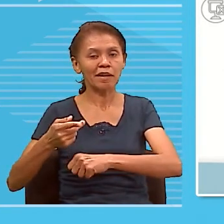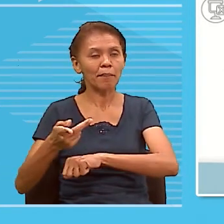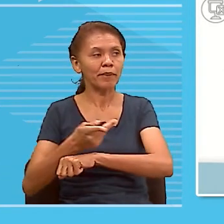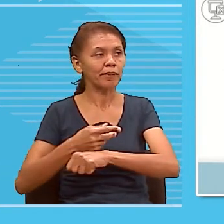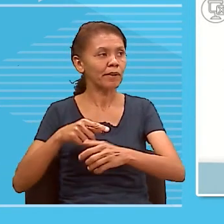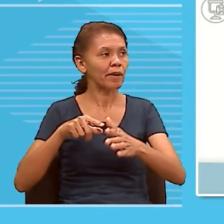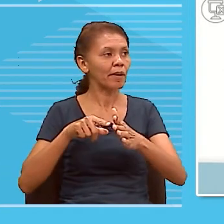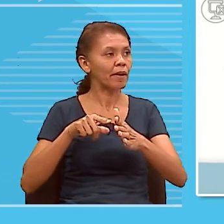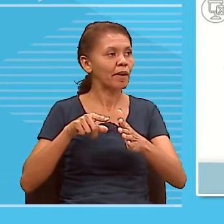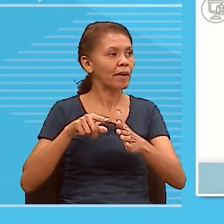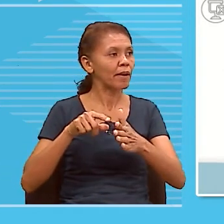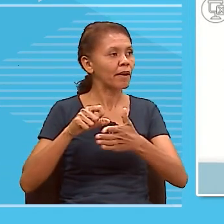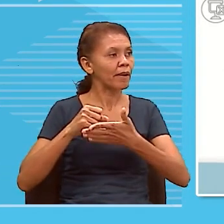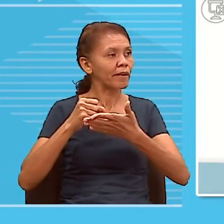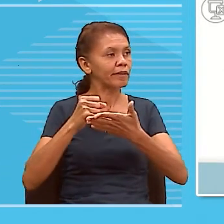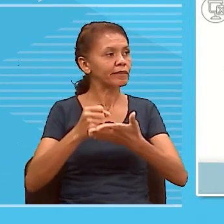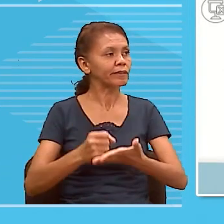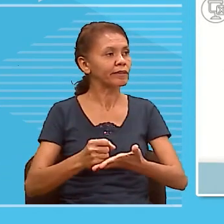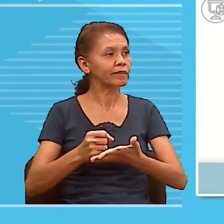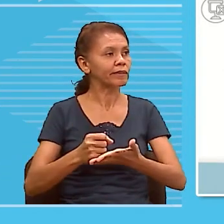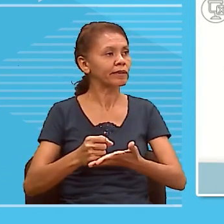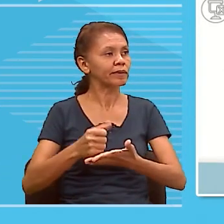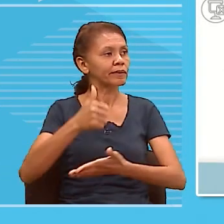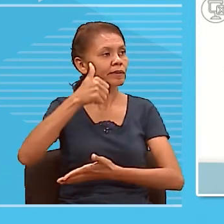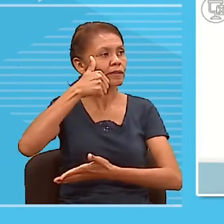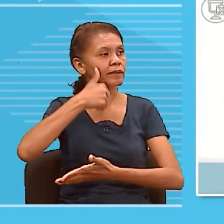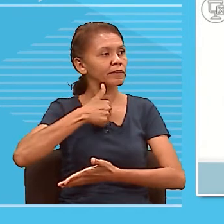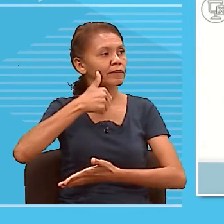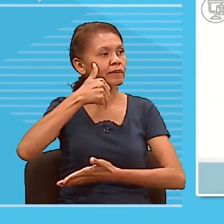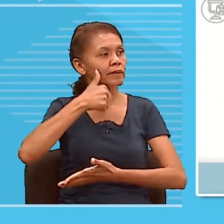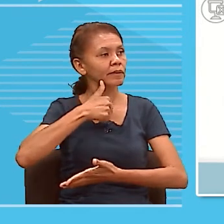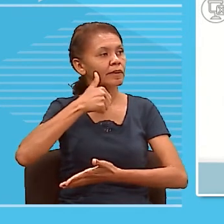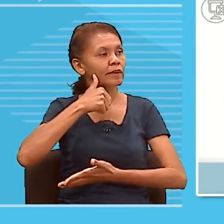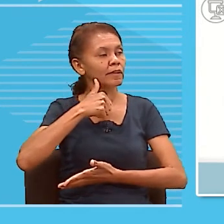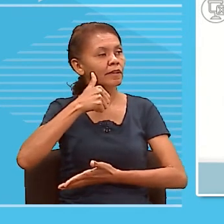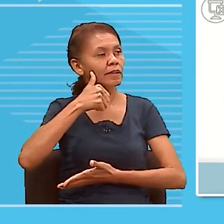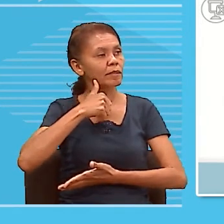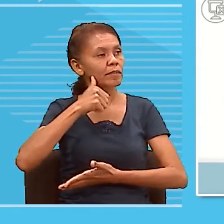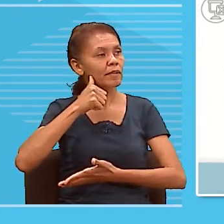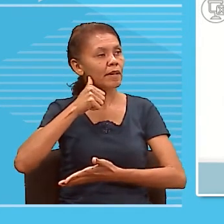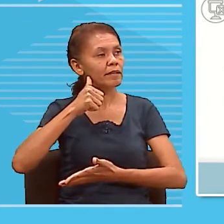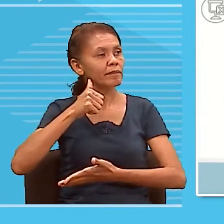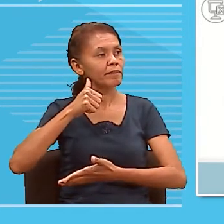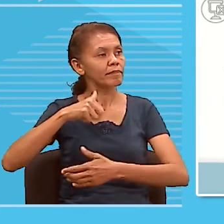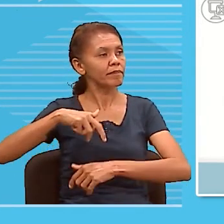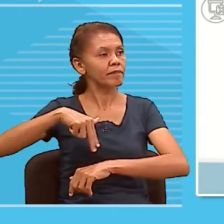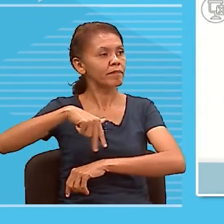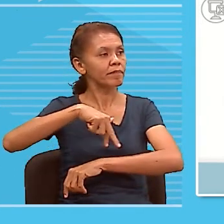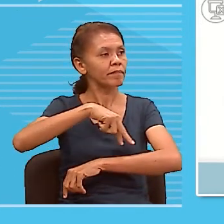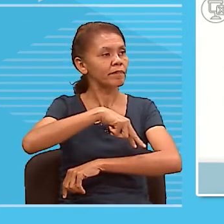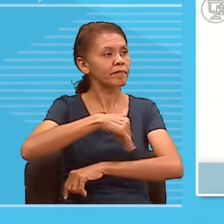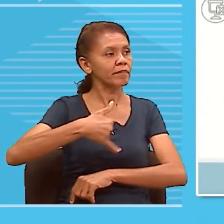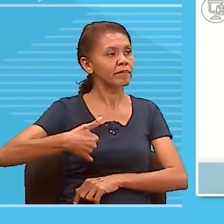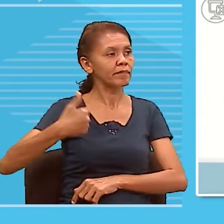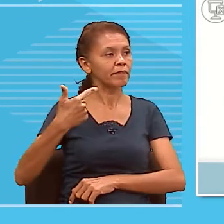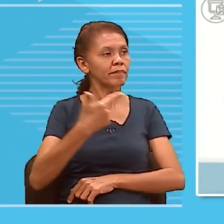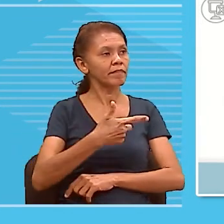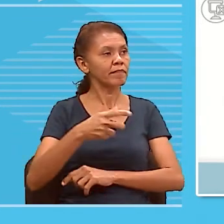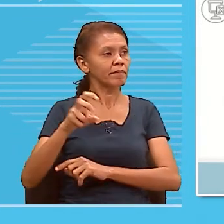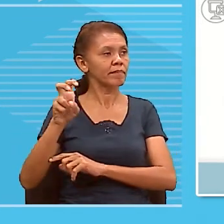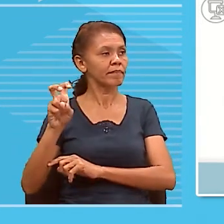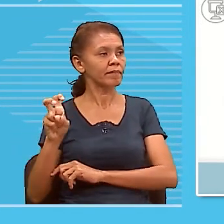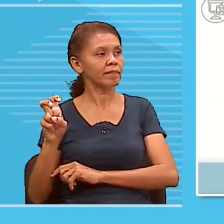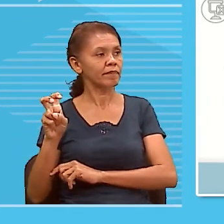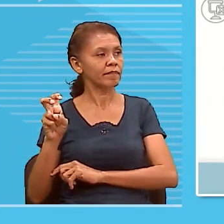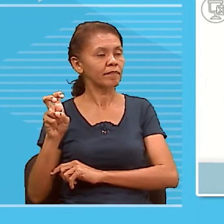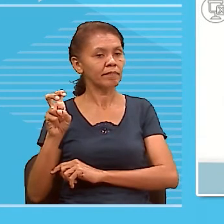é a primeira Negra a receber a faixa de miss universo você já ficaram à noite assim